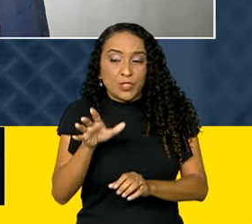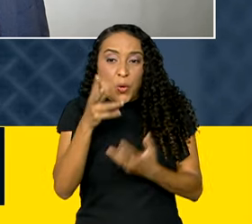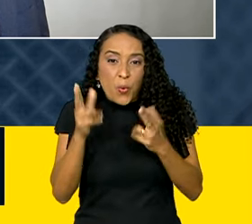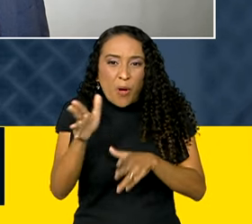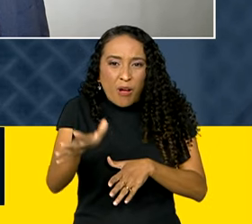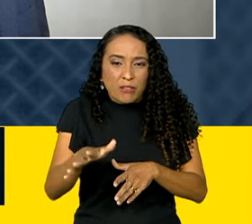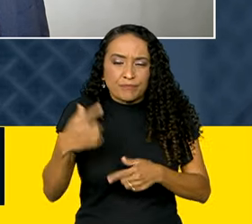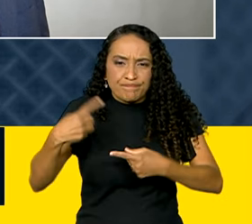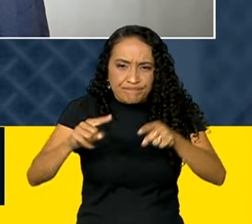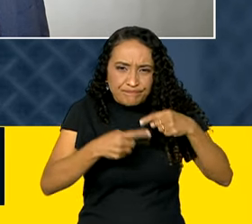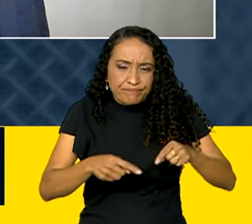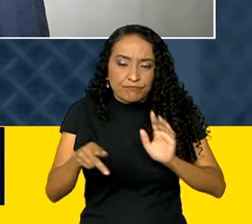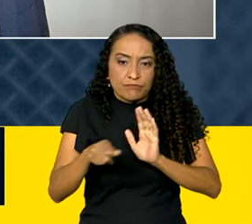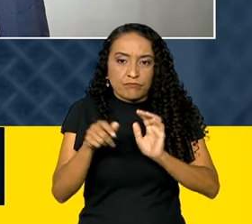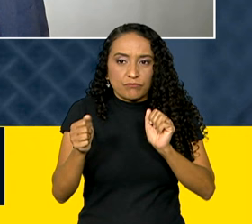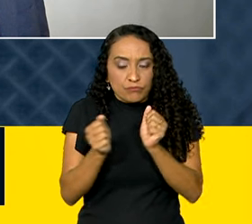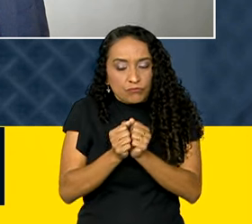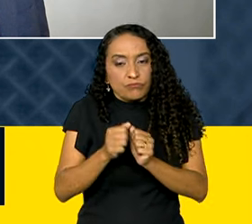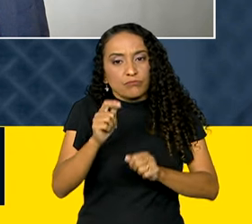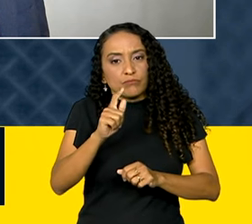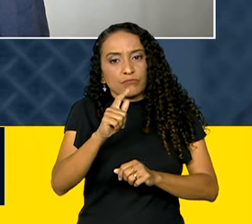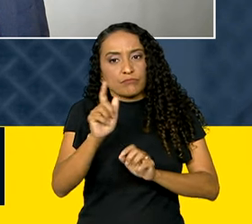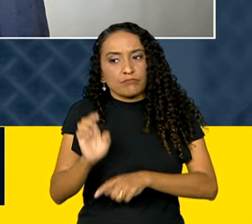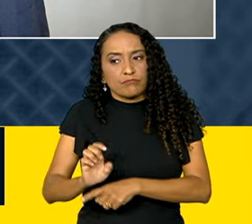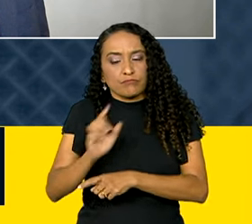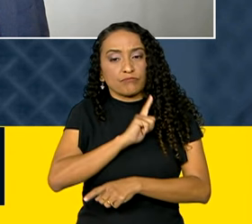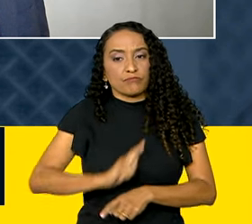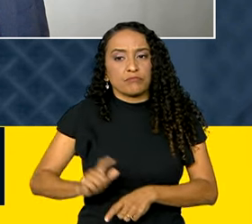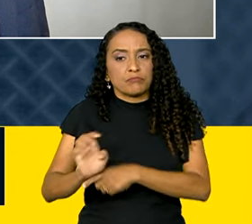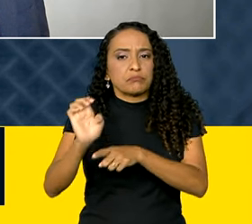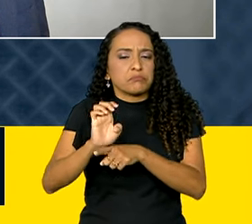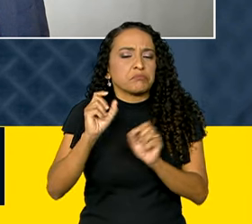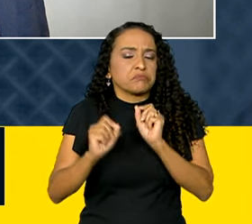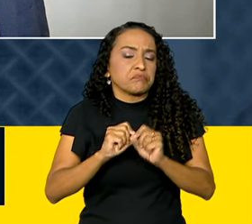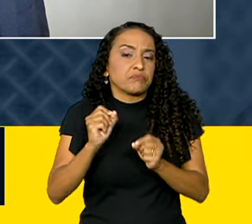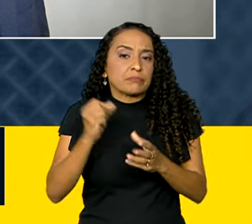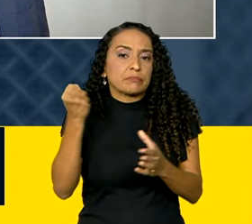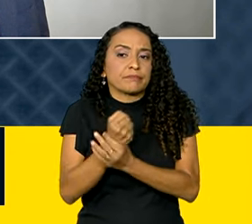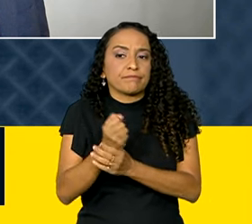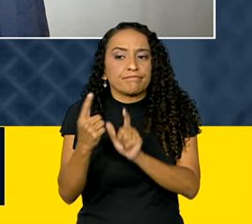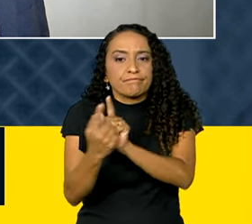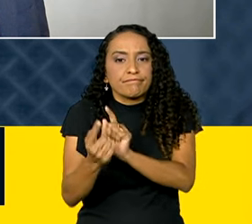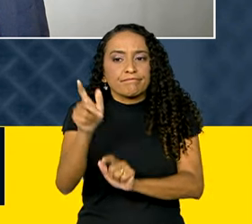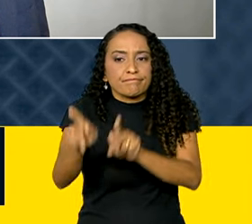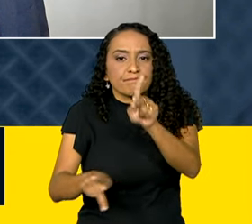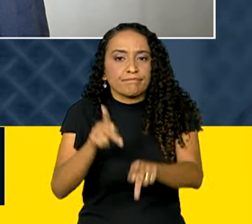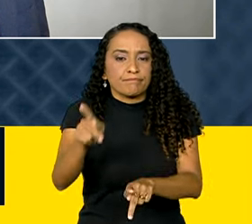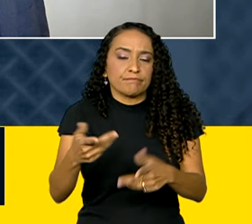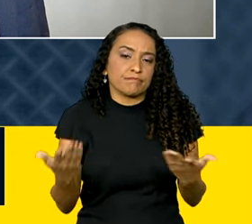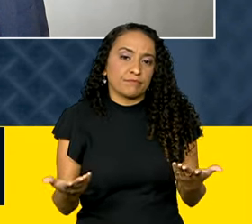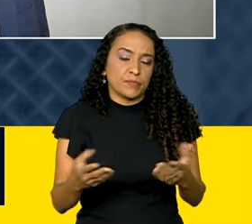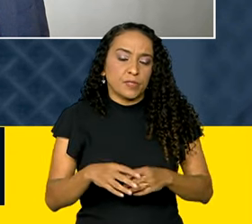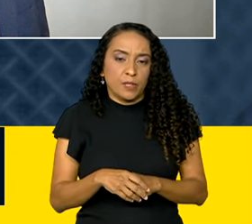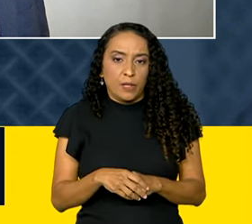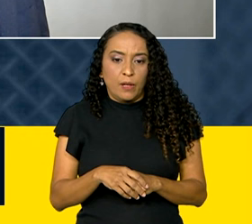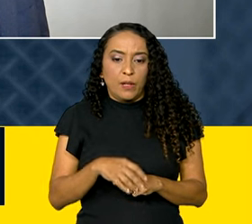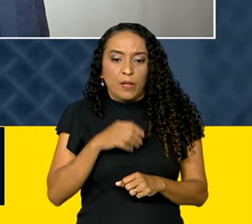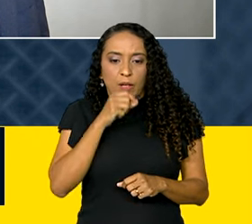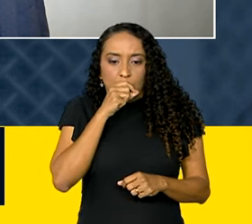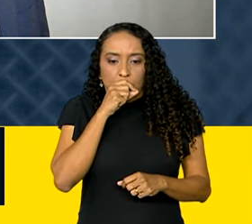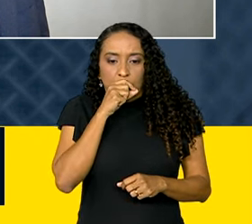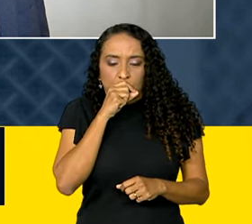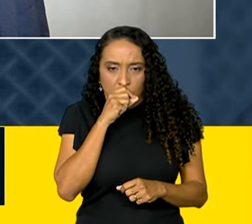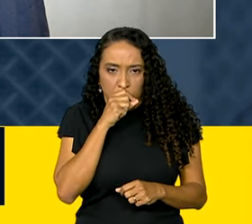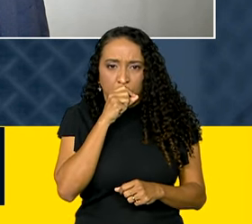esses foram discutidos com o governo do estado e o que pode ser feito para garantir o atendimento à população? Veja, foi